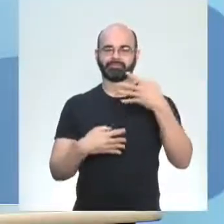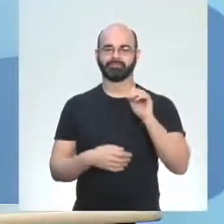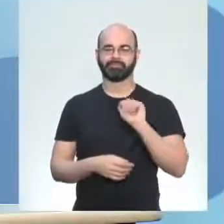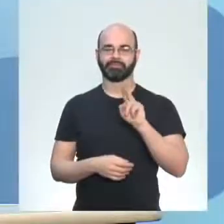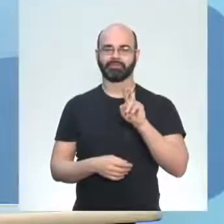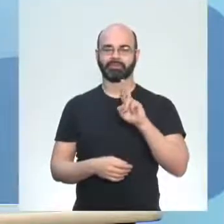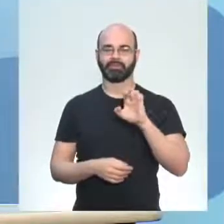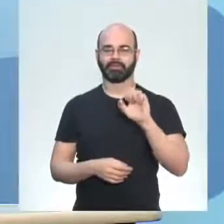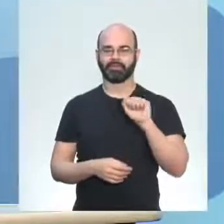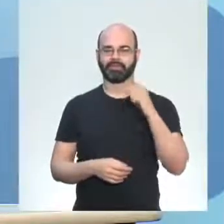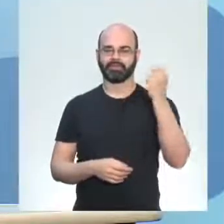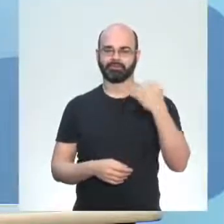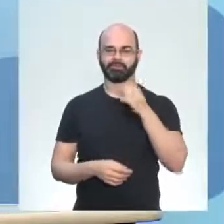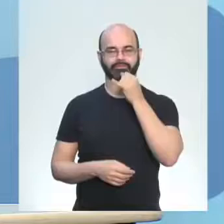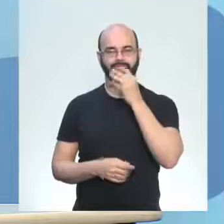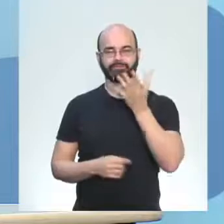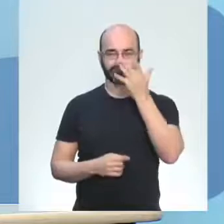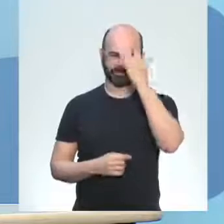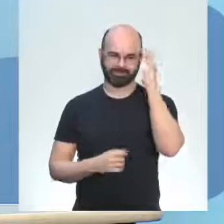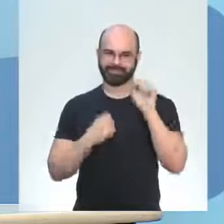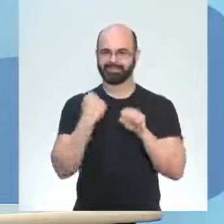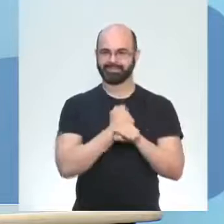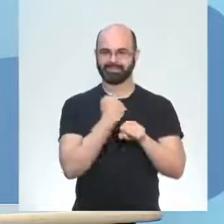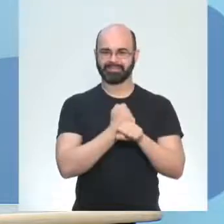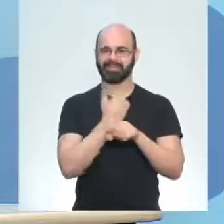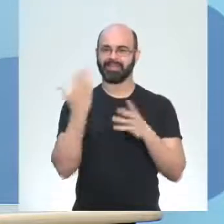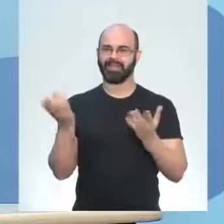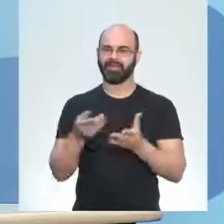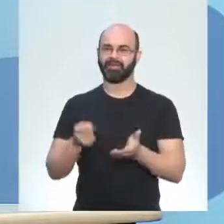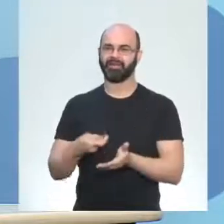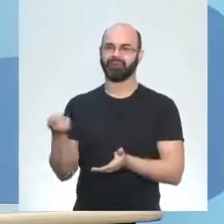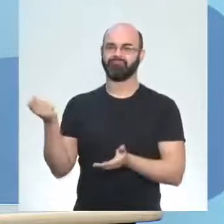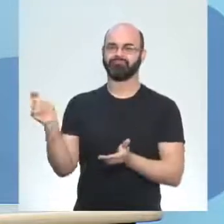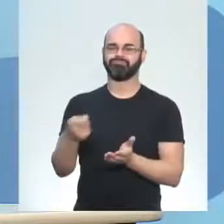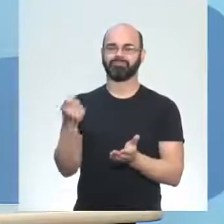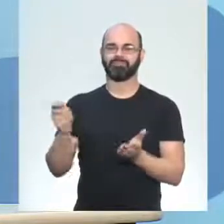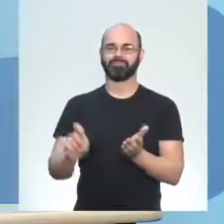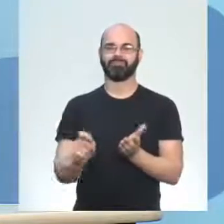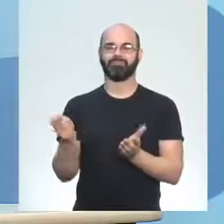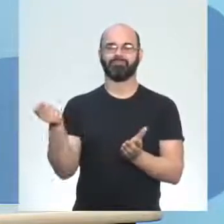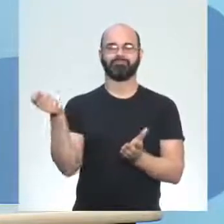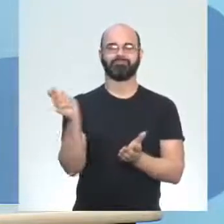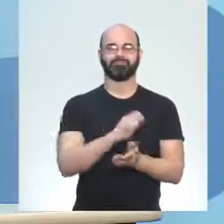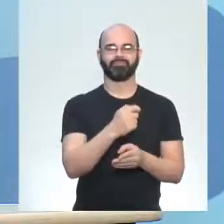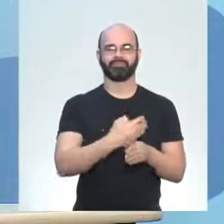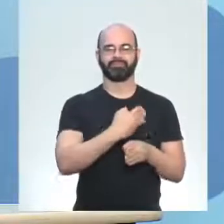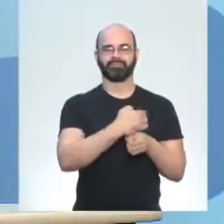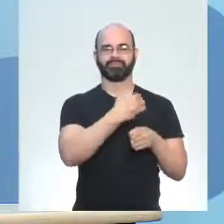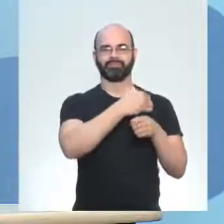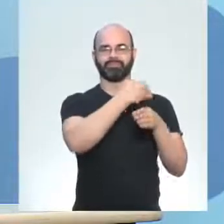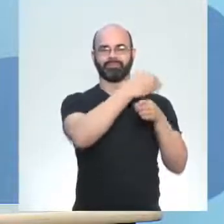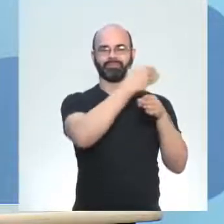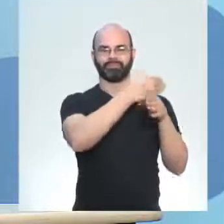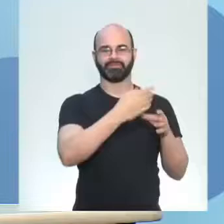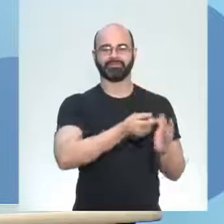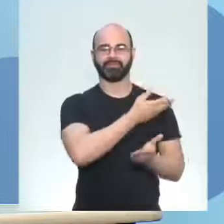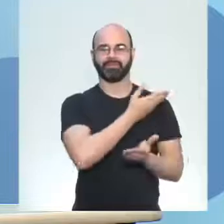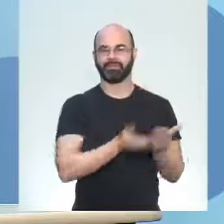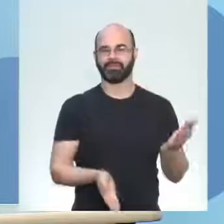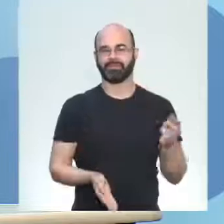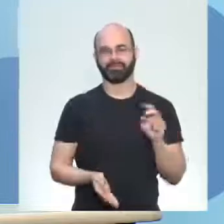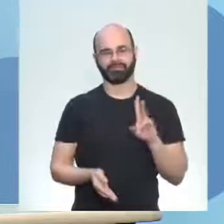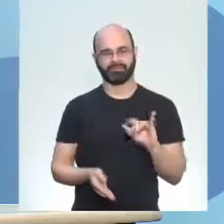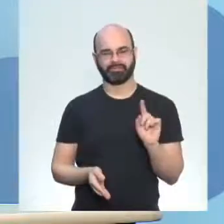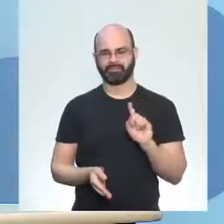né? Agora o pedreiro não irá perder concreto na construção de colunas e vigas. É isso mesmo, né? Se ele conseguir